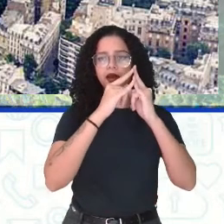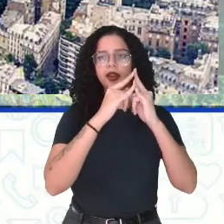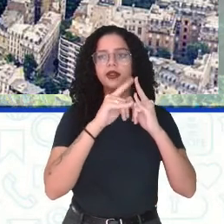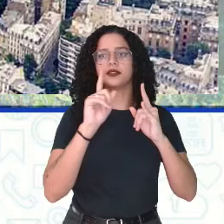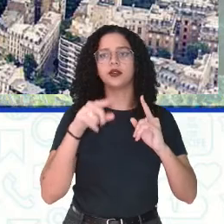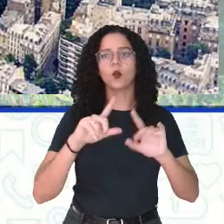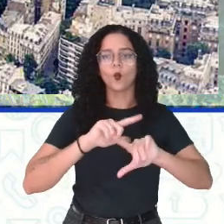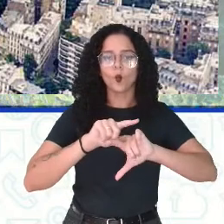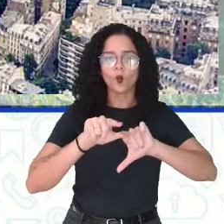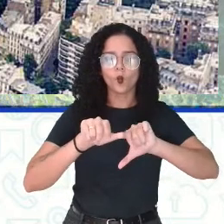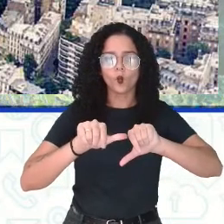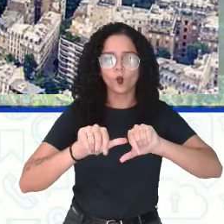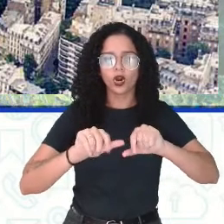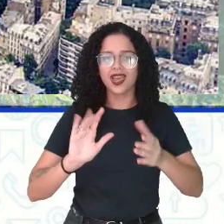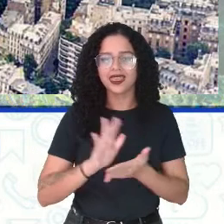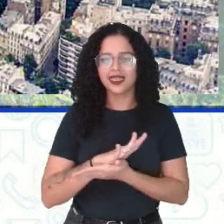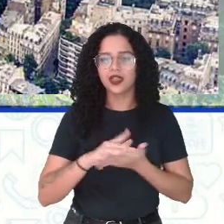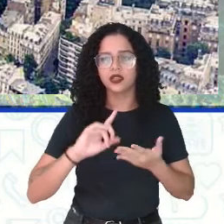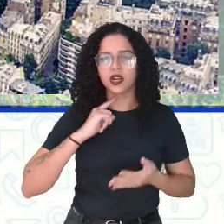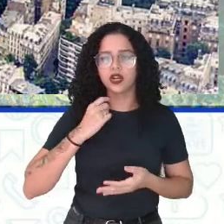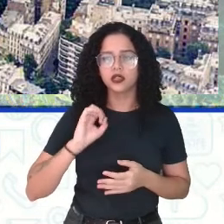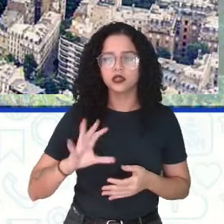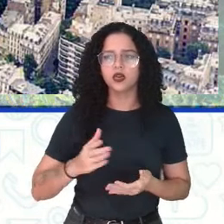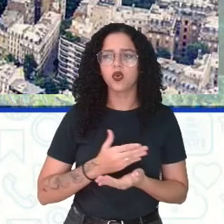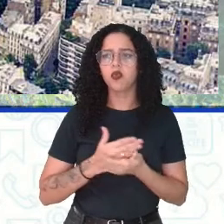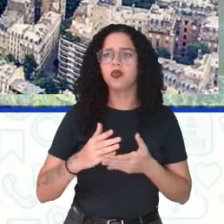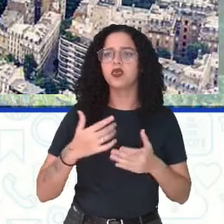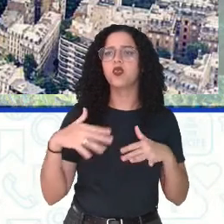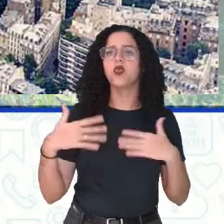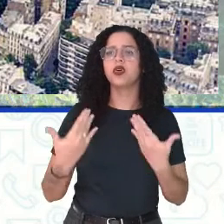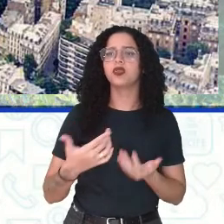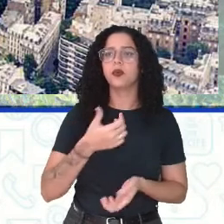O trabalho de despoluição teve início em